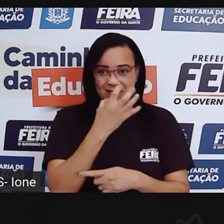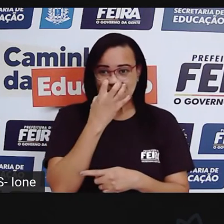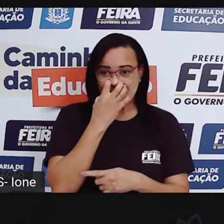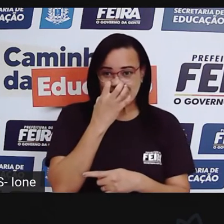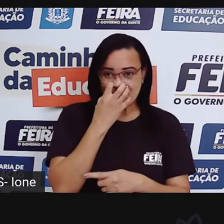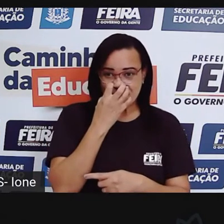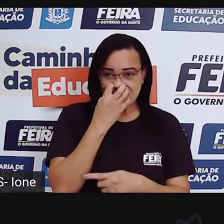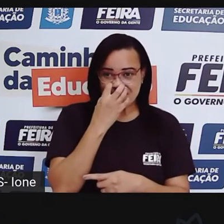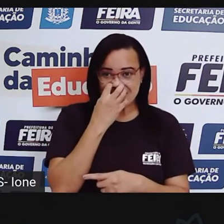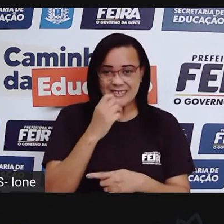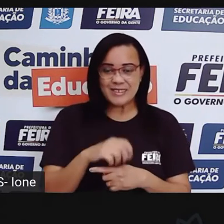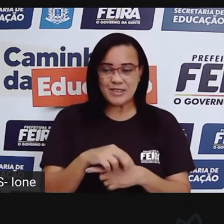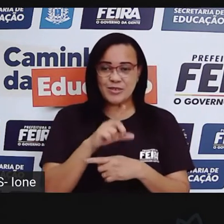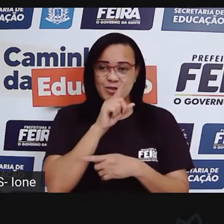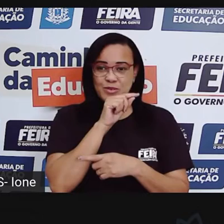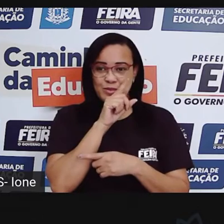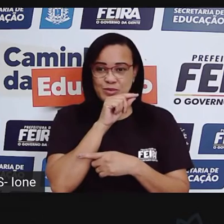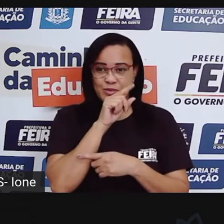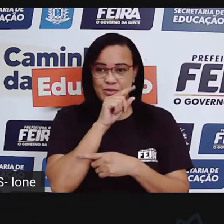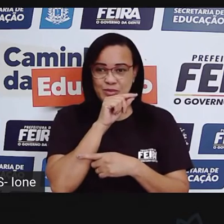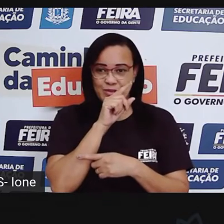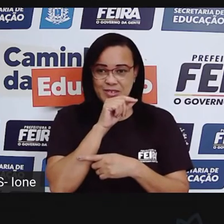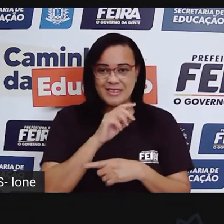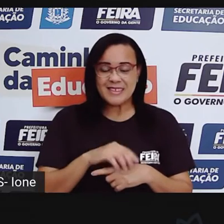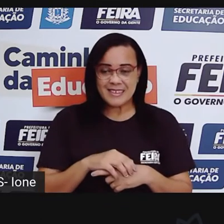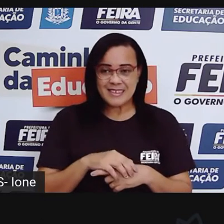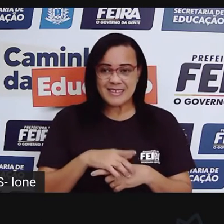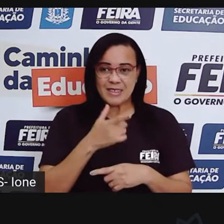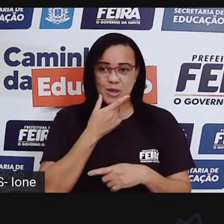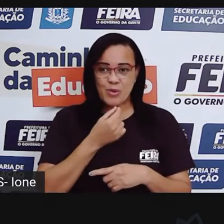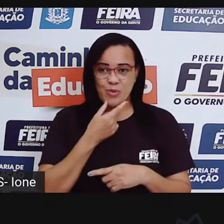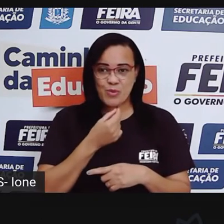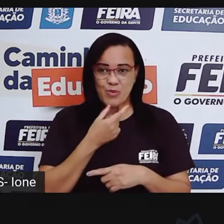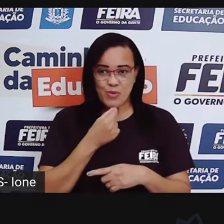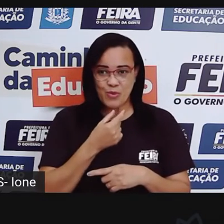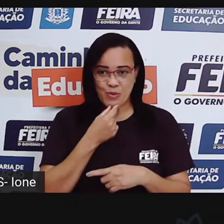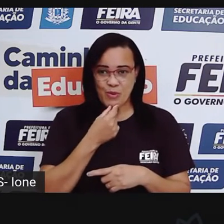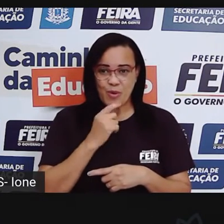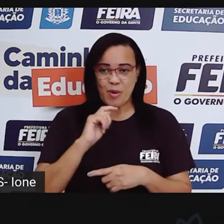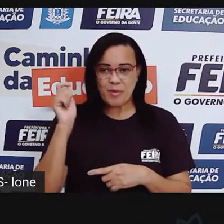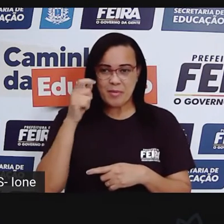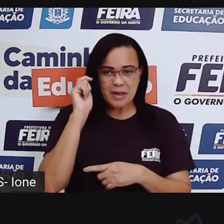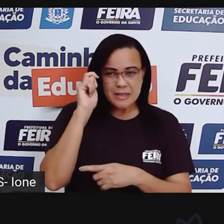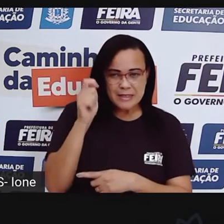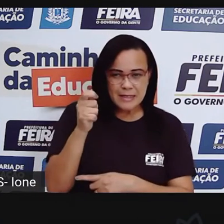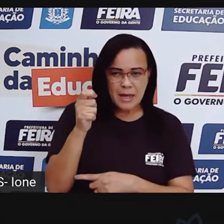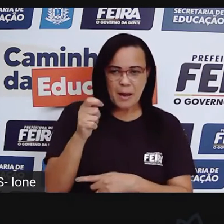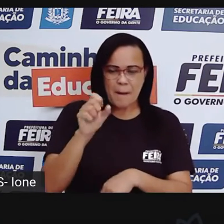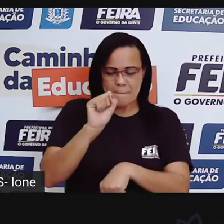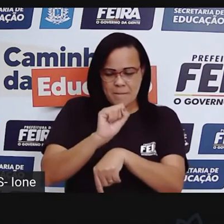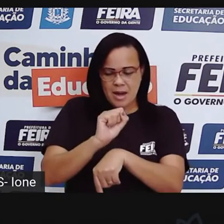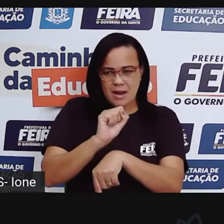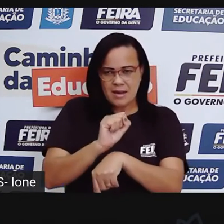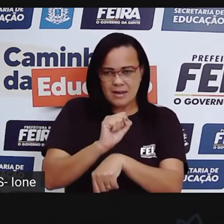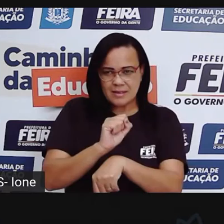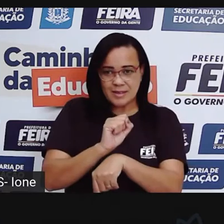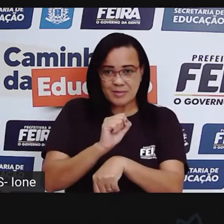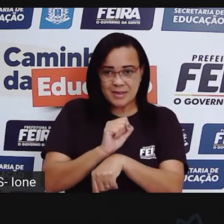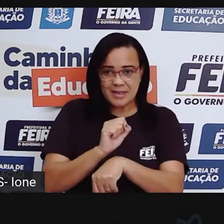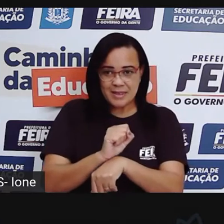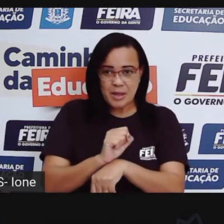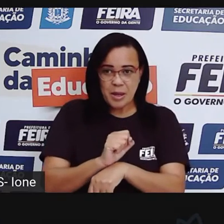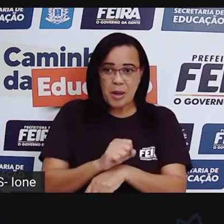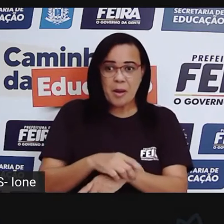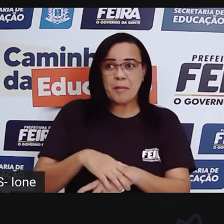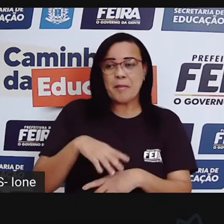cachorrinho, né? E o dono do cachorrinho estava pescando, né? E ele estava ali parado, ó. Dá a impressão que eles estão ali há